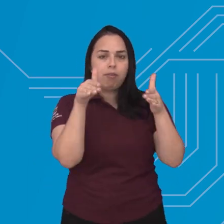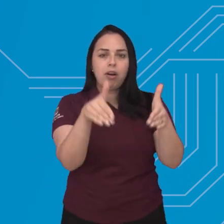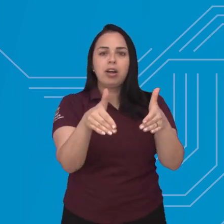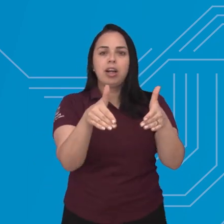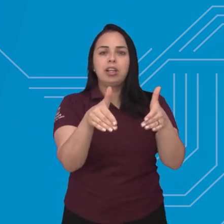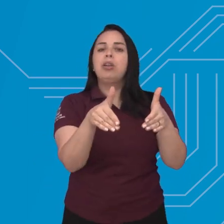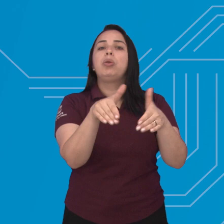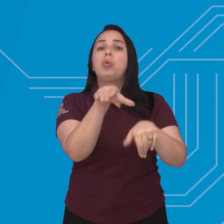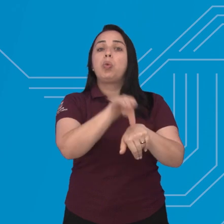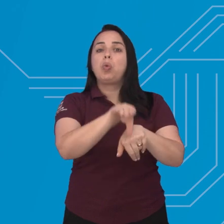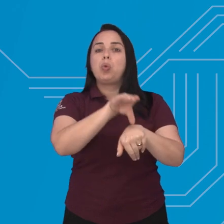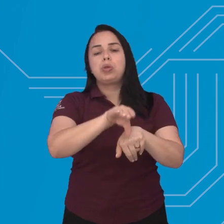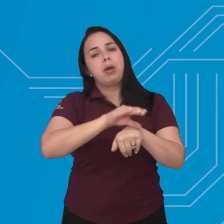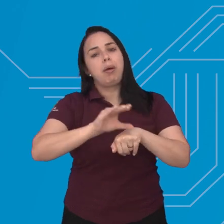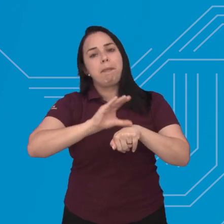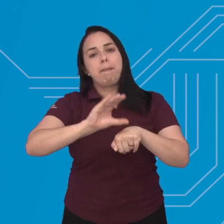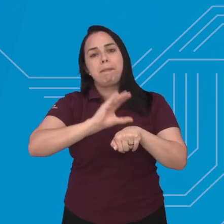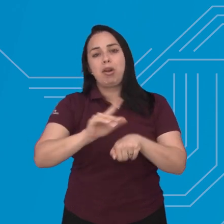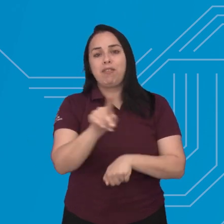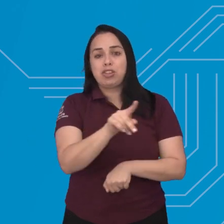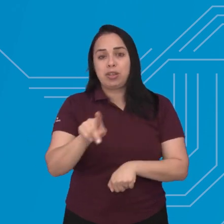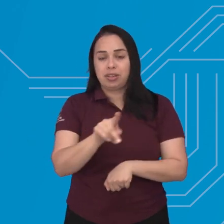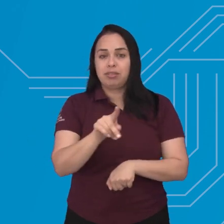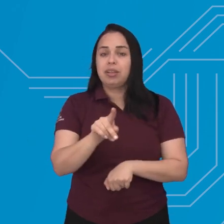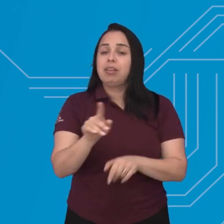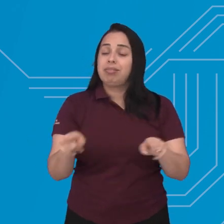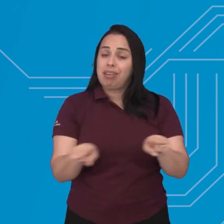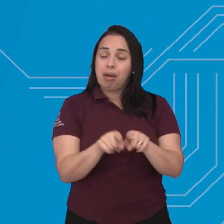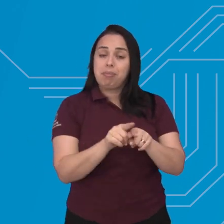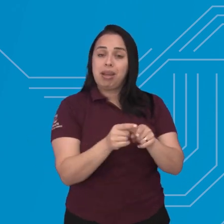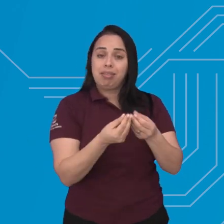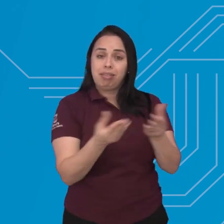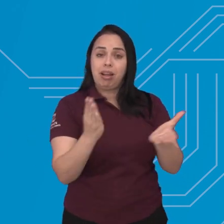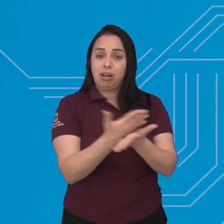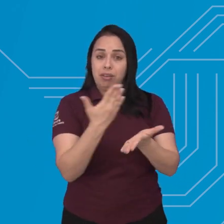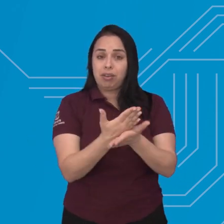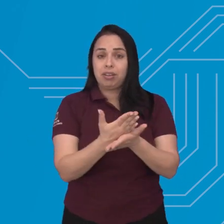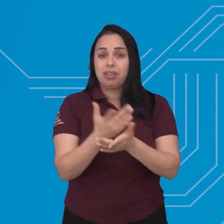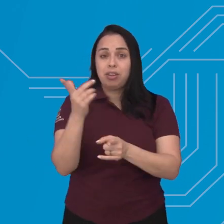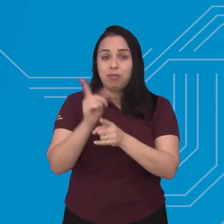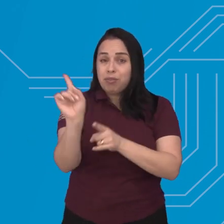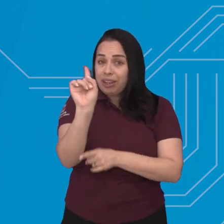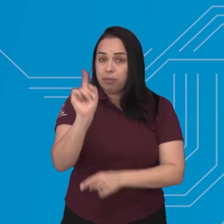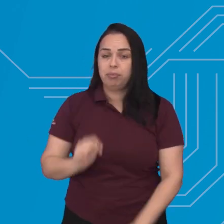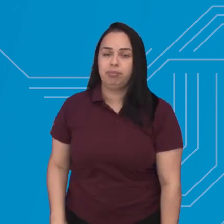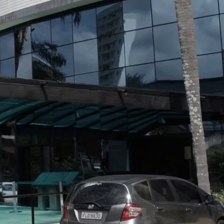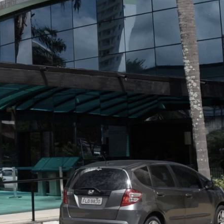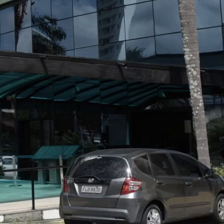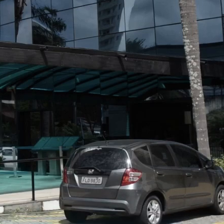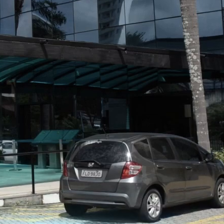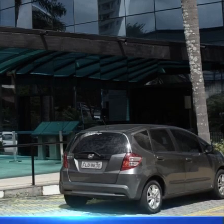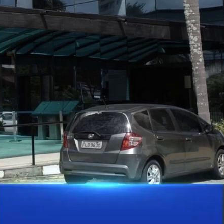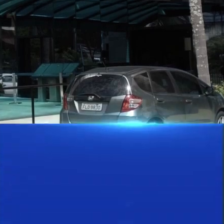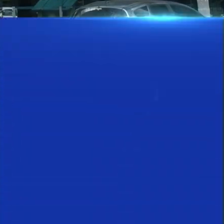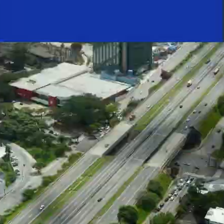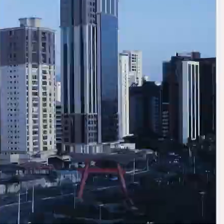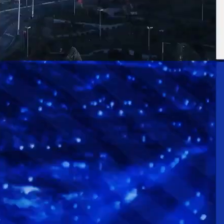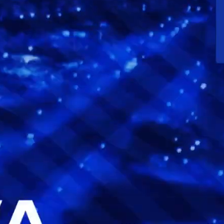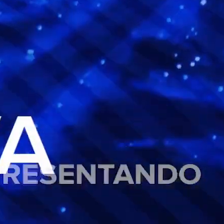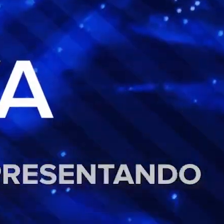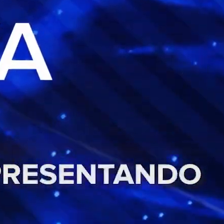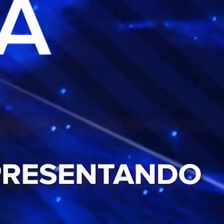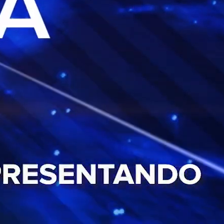voltado para a capacitação dos professores. É o programa Biblioteca do Professor. Já já a gente volta.